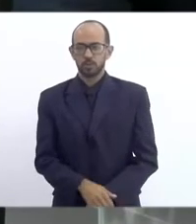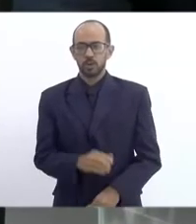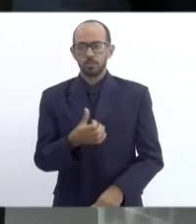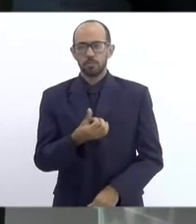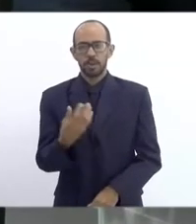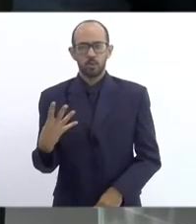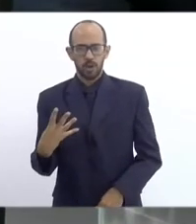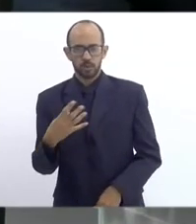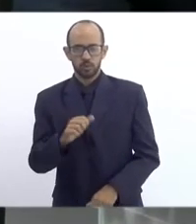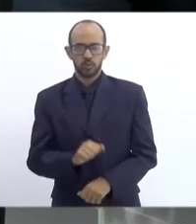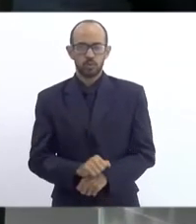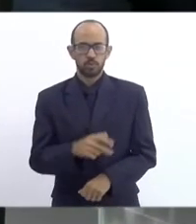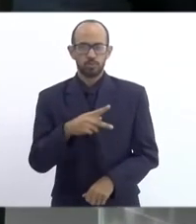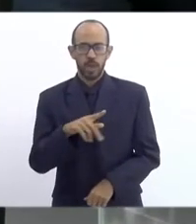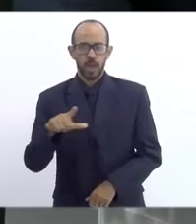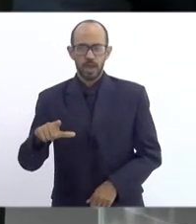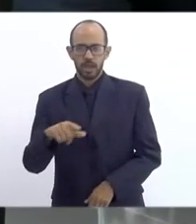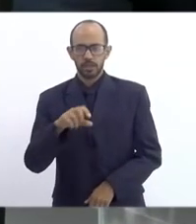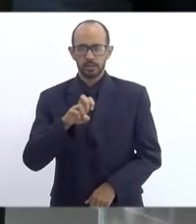64. Projeto de lei